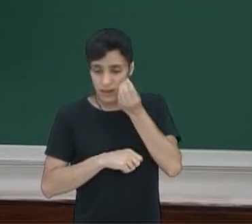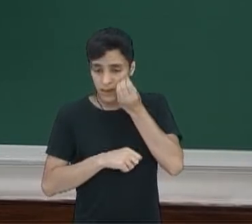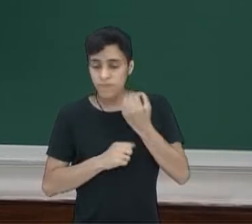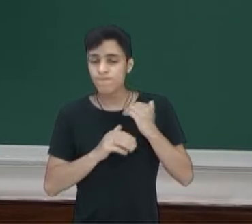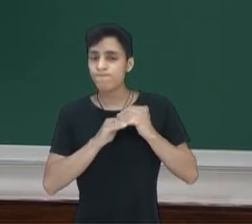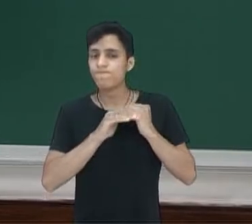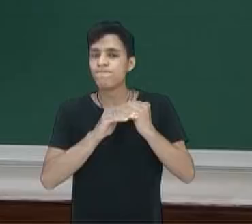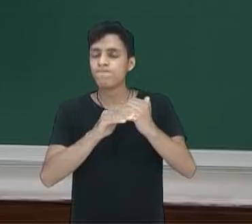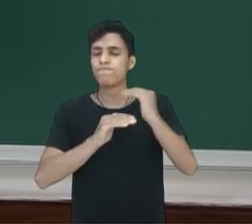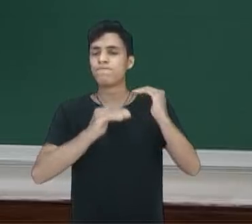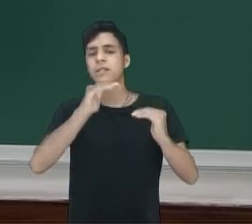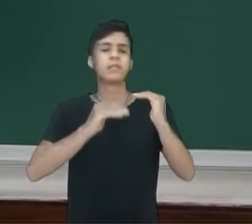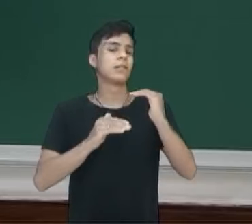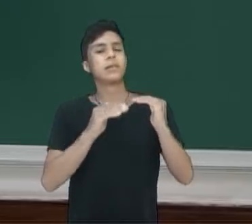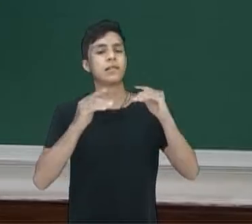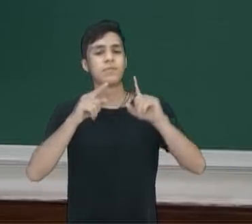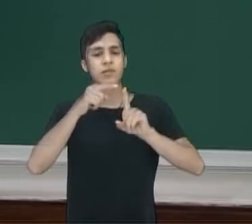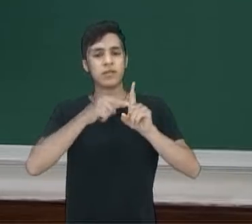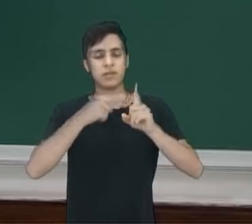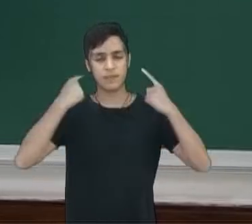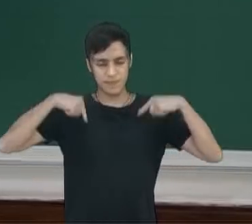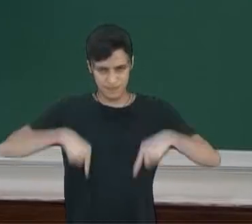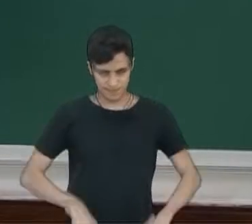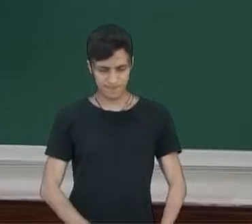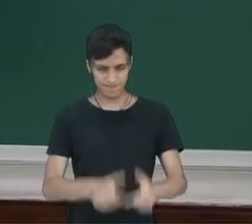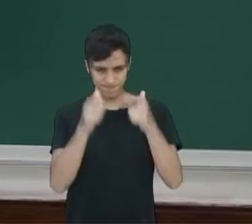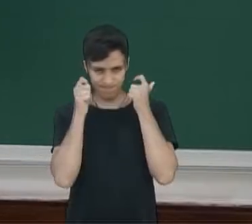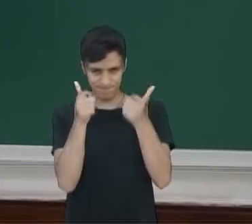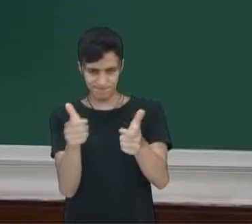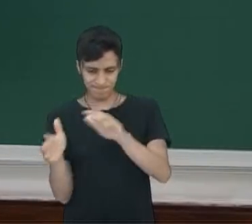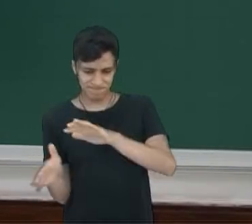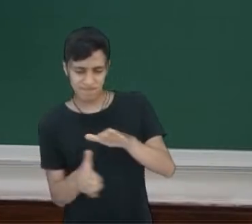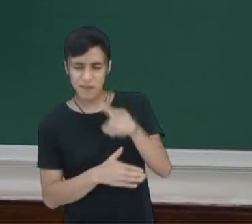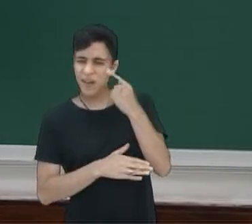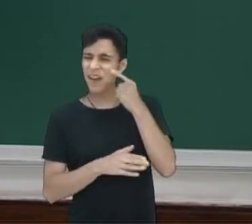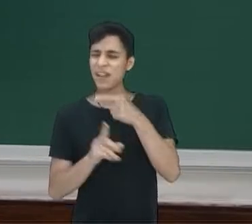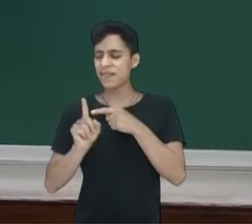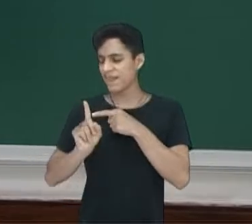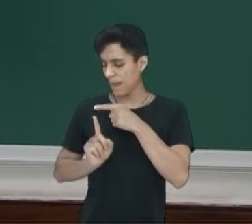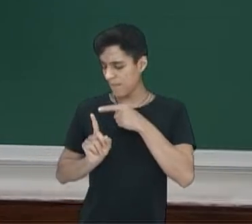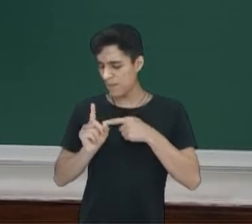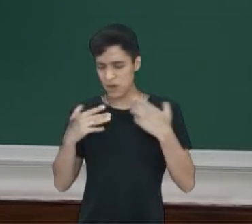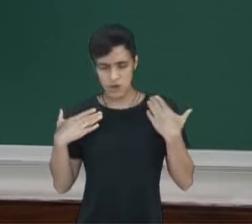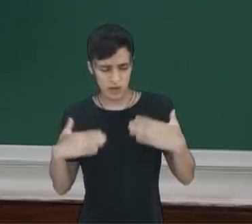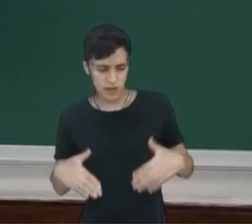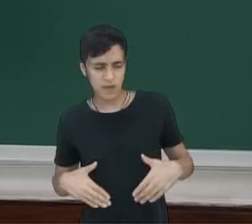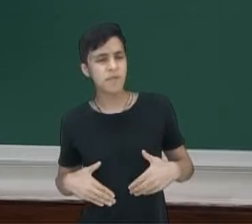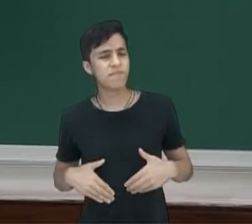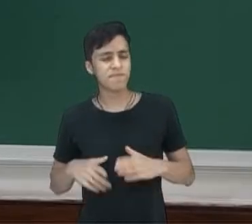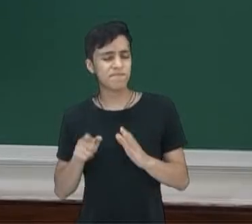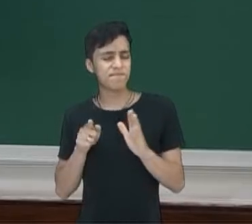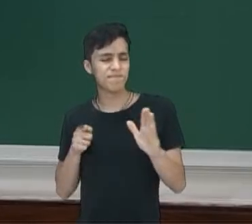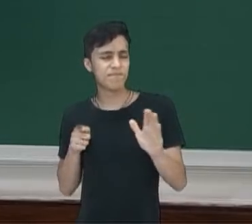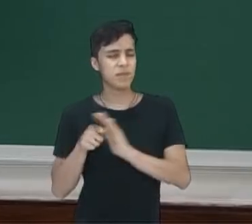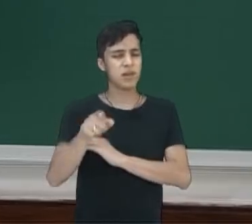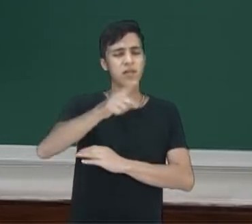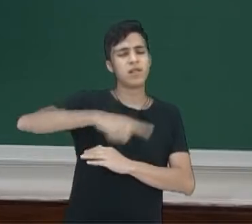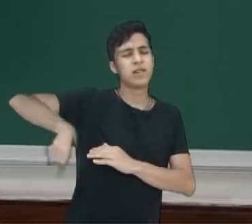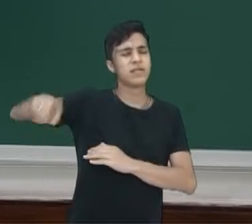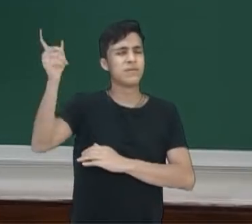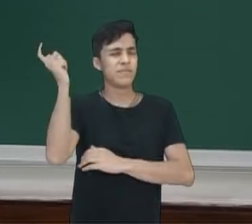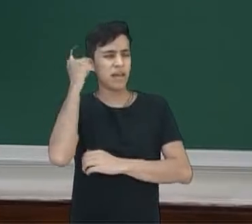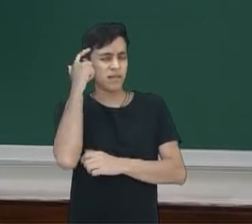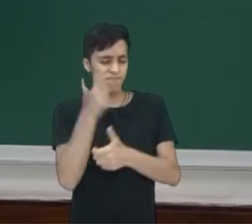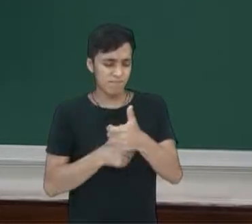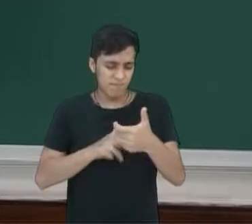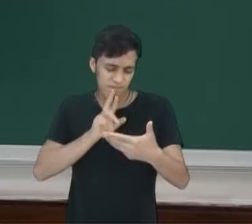corporal. E aí, falando em temperatura corporal, temos uma questão aqui também para você pensar e responder